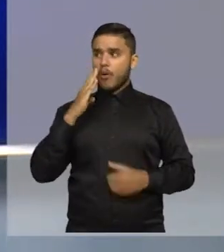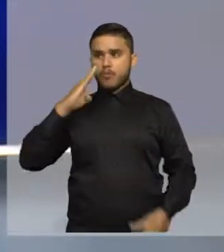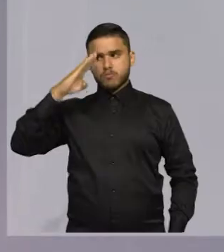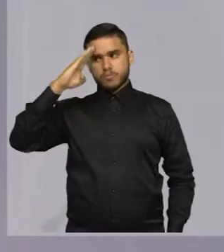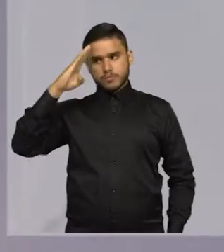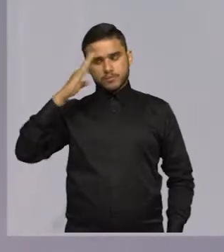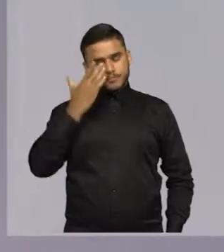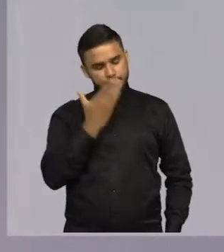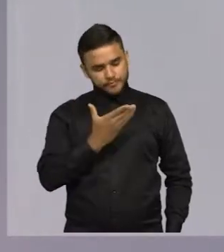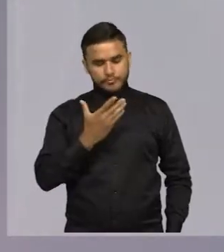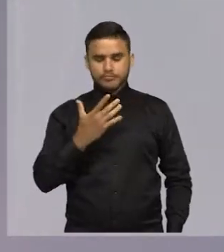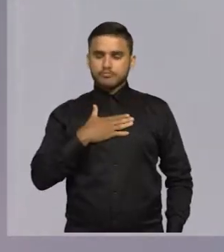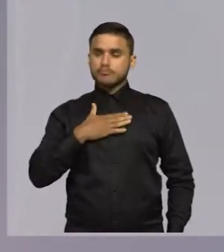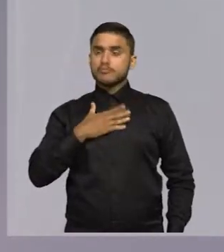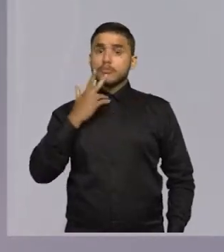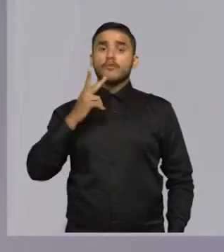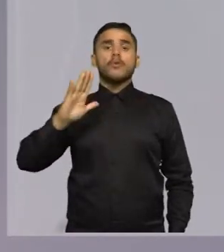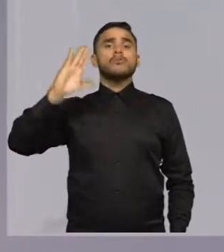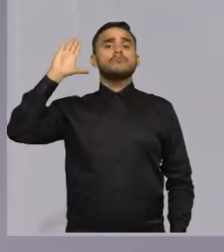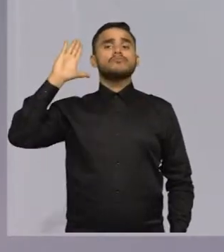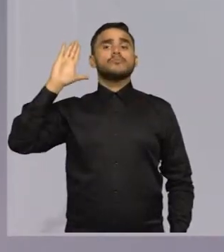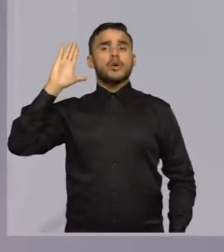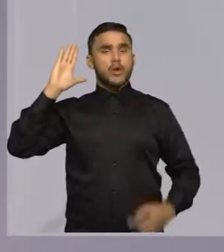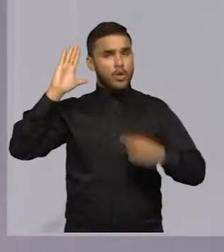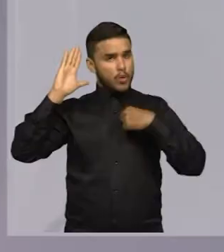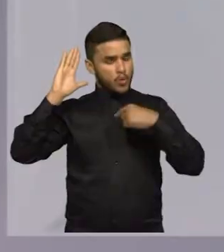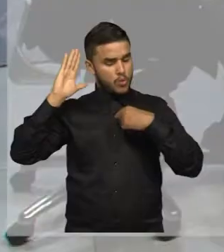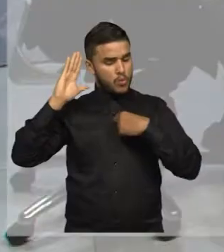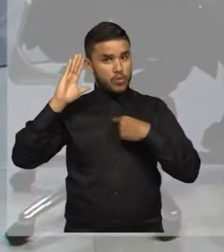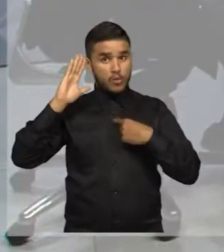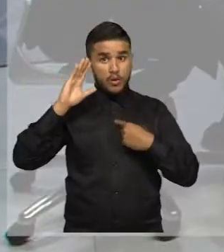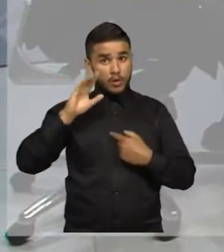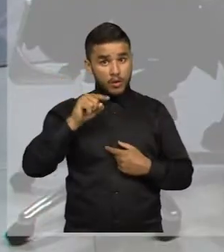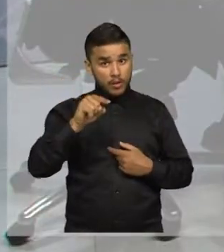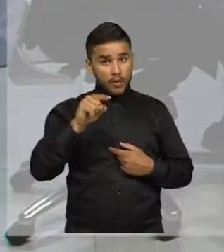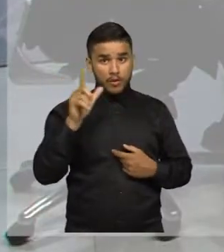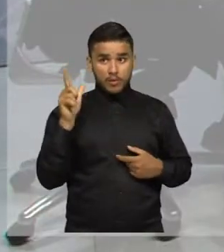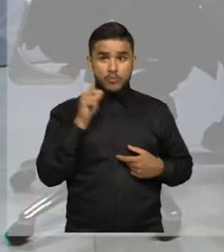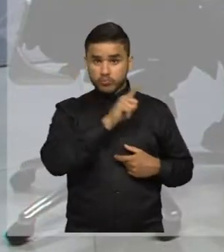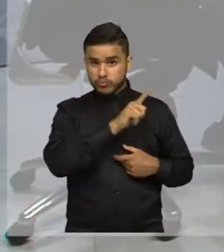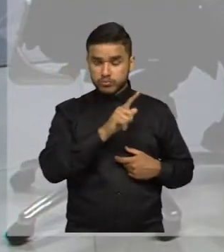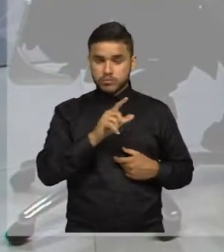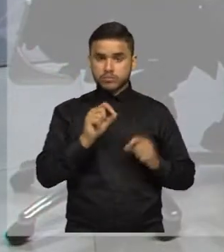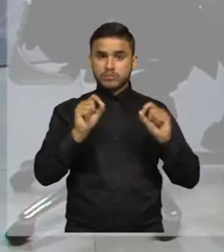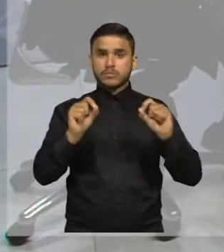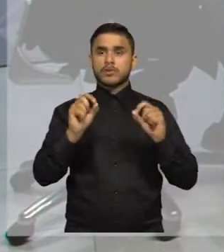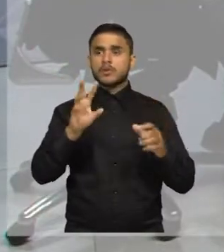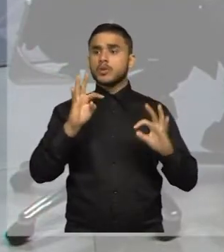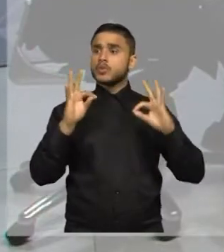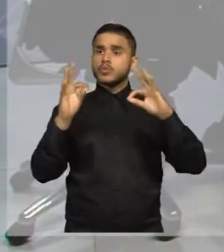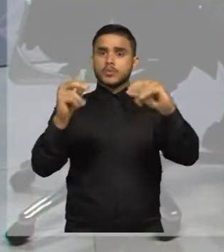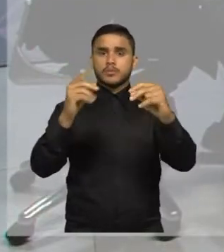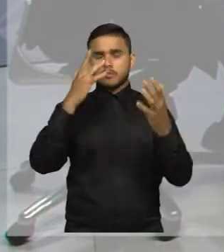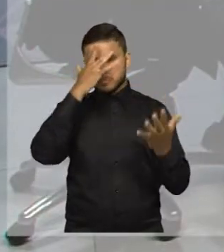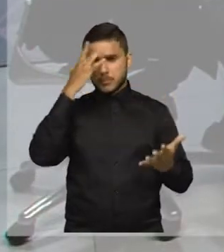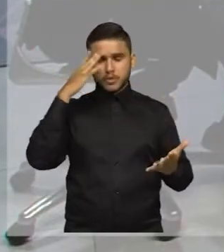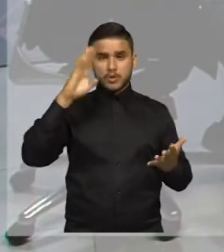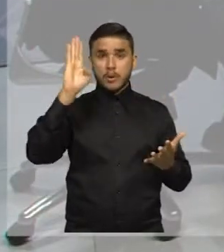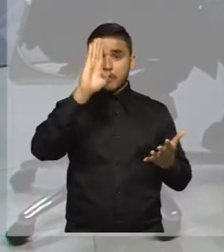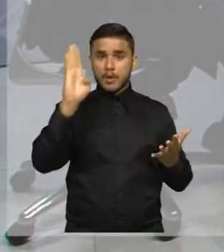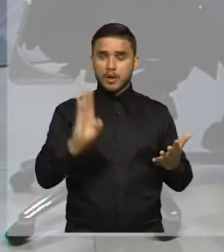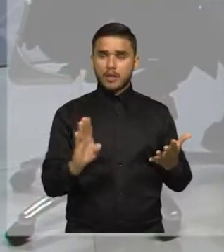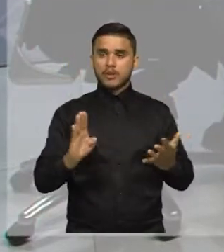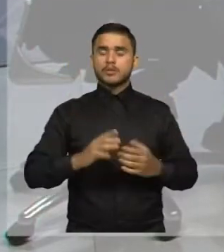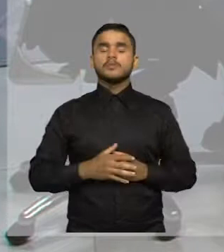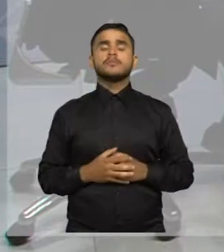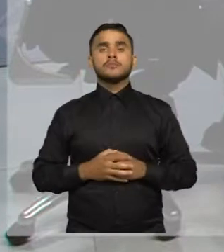campanha garantindo que no dia seguinte à sua posse, a população brasileira, ele não disse isso, claro,